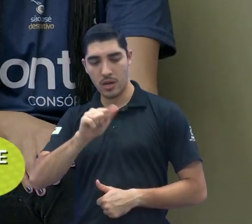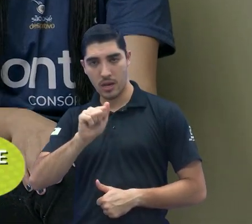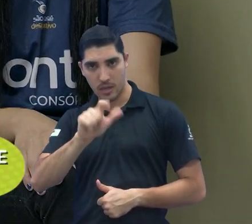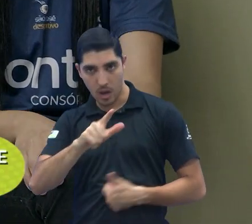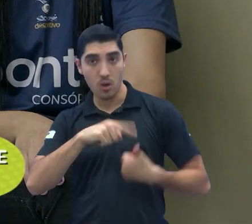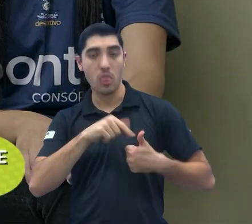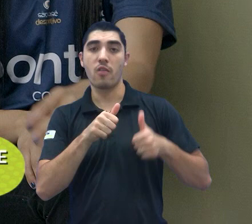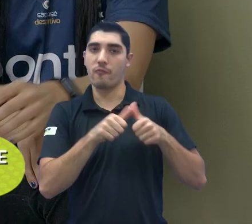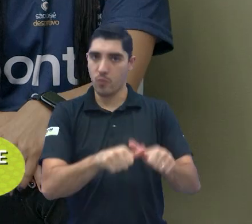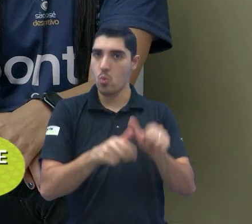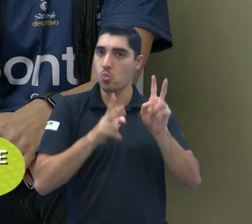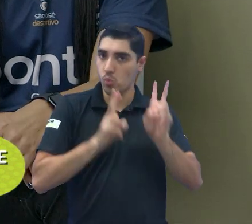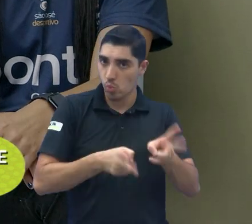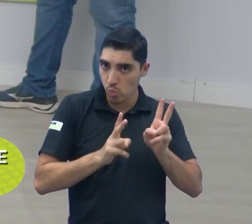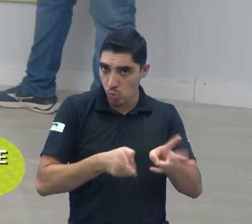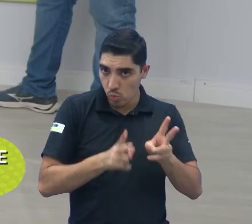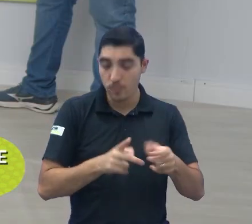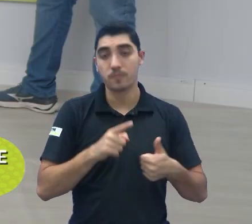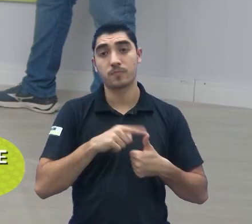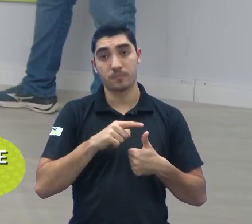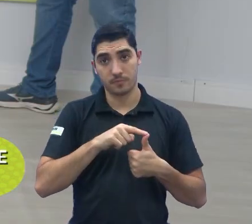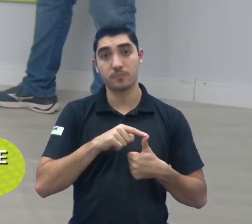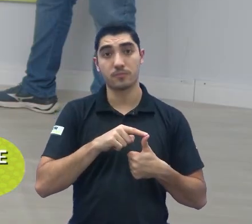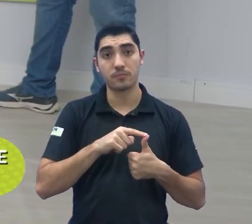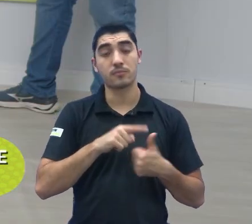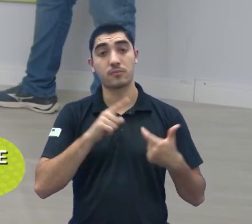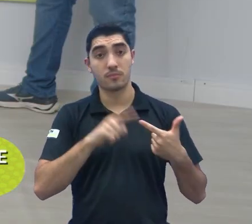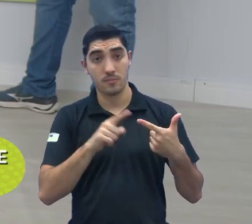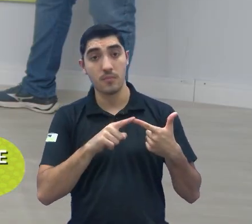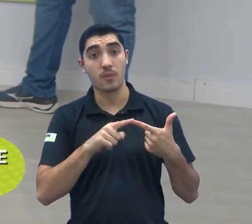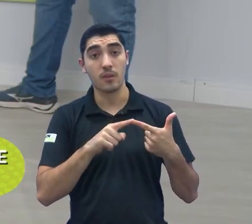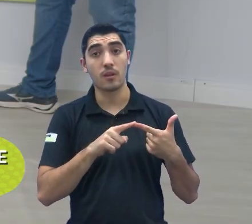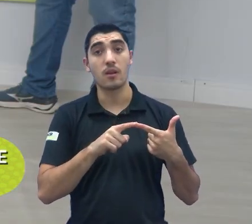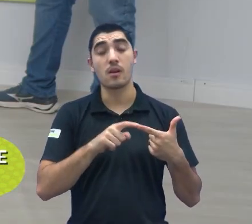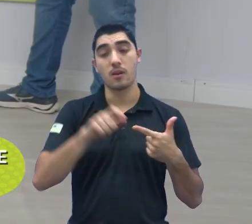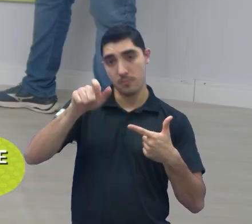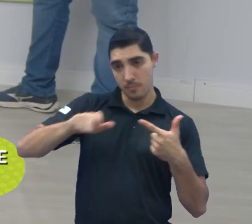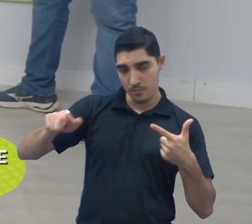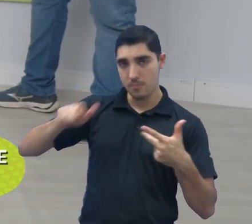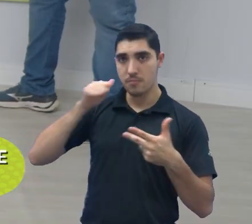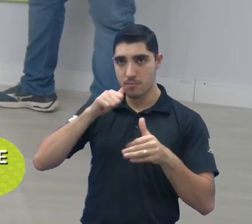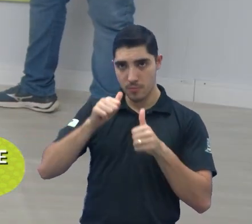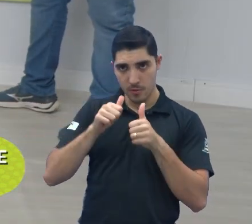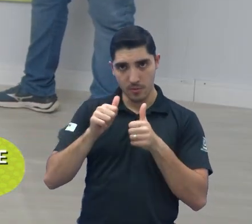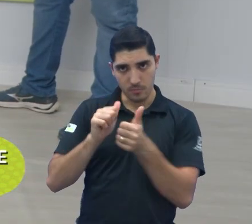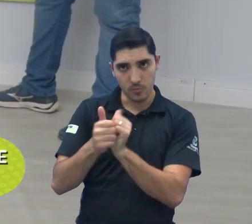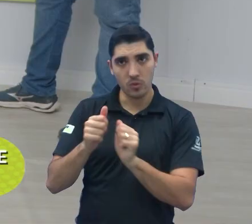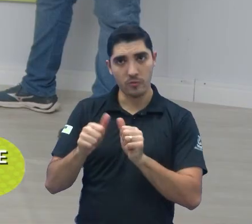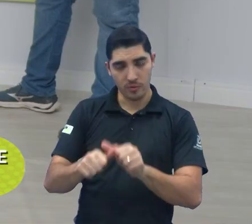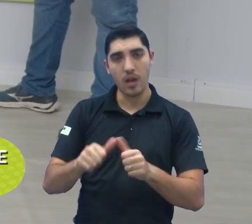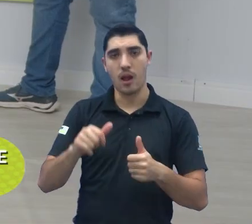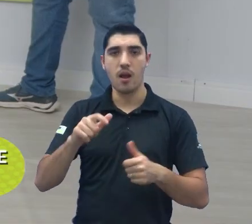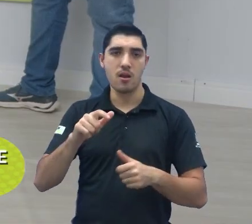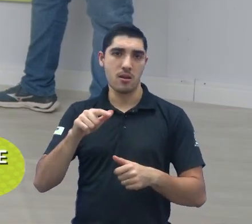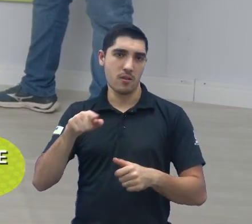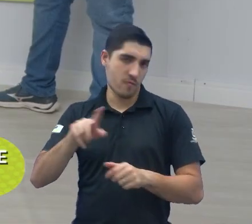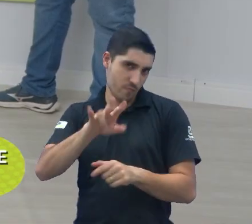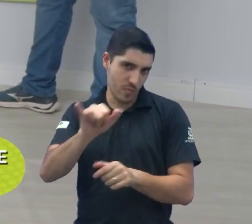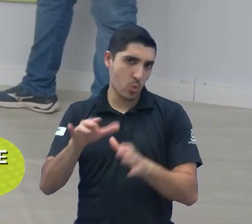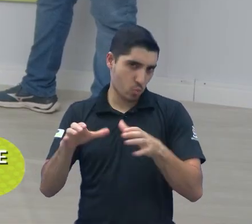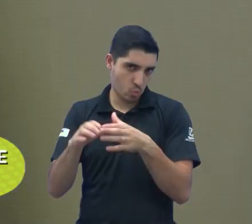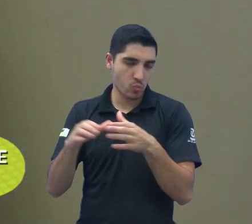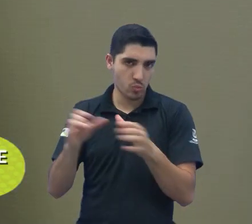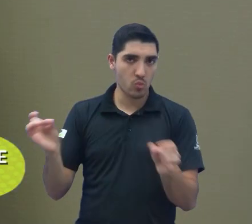do Leandro. Nós vamos manter algumas atletas do elenco do terceiro colocado. E com essas